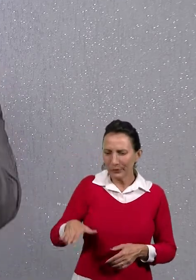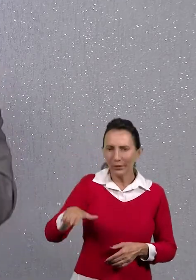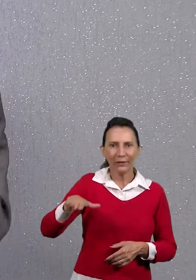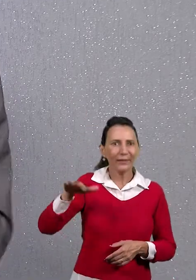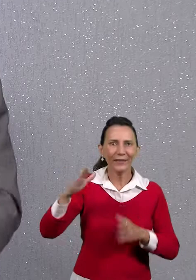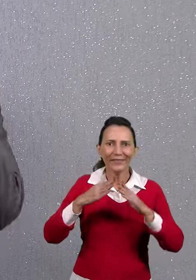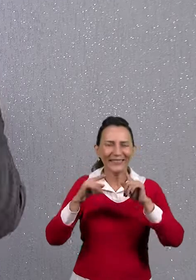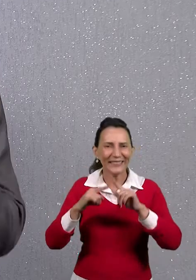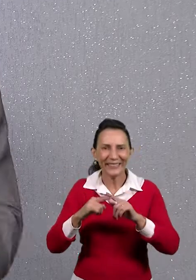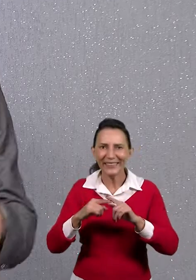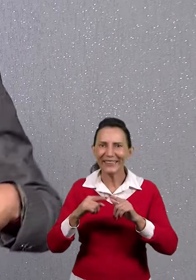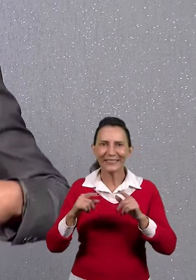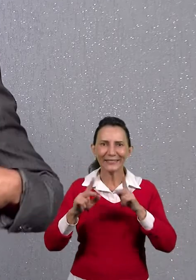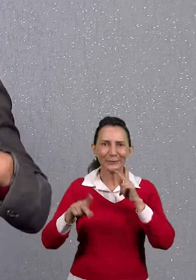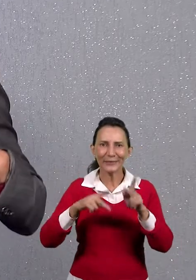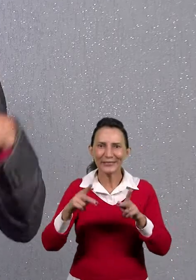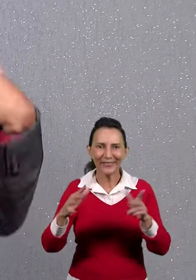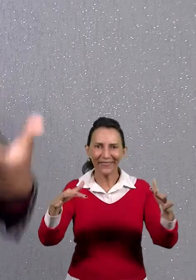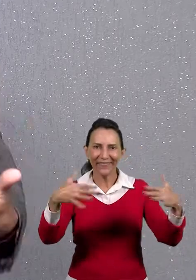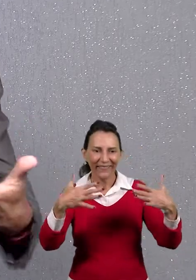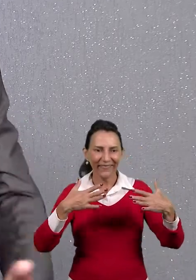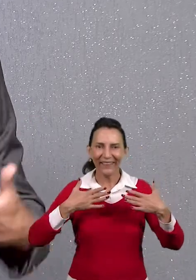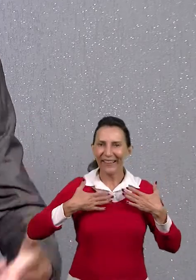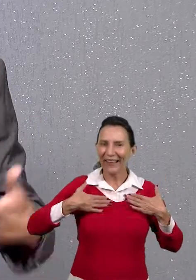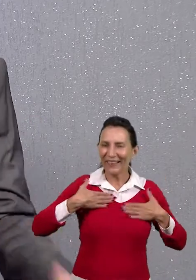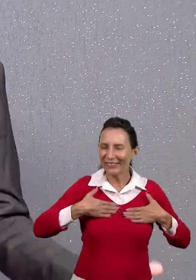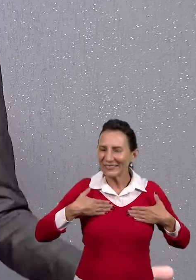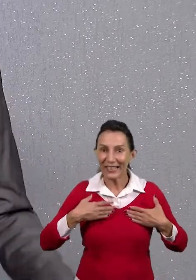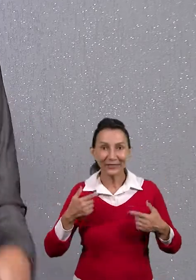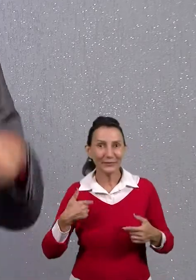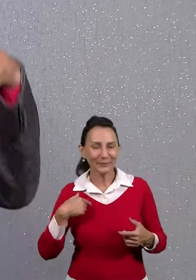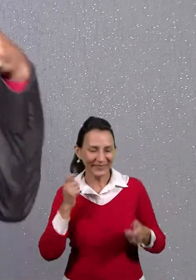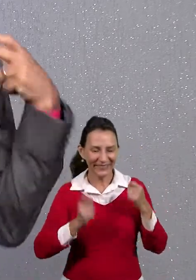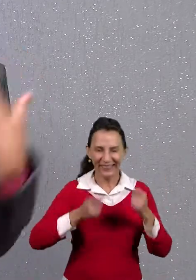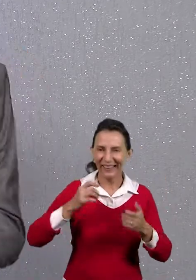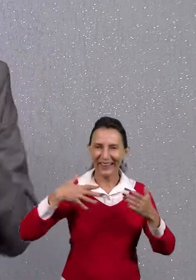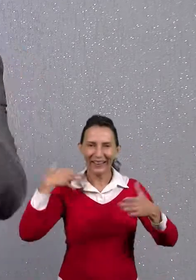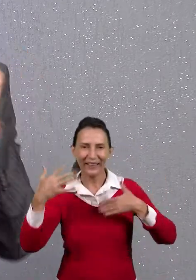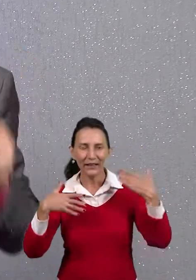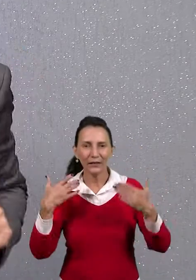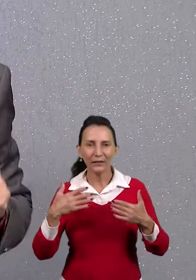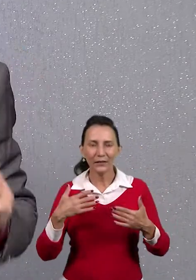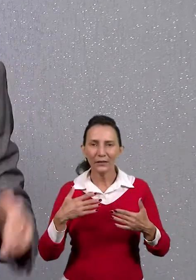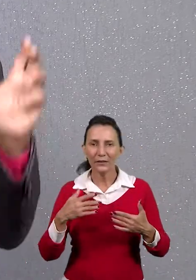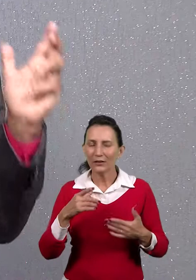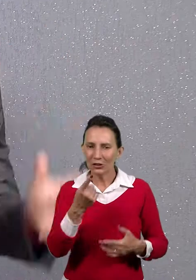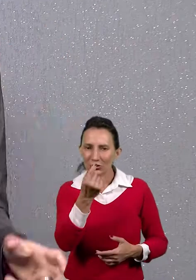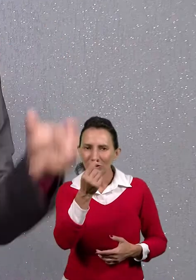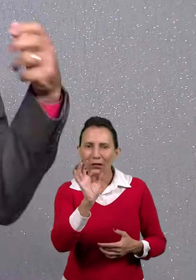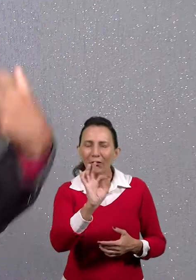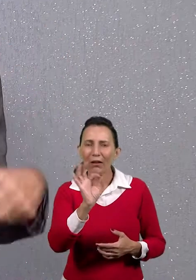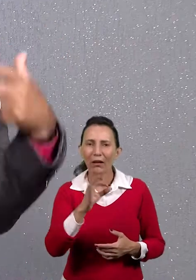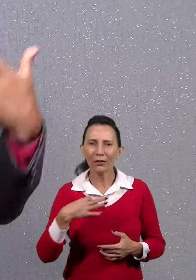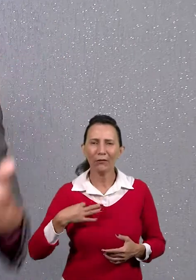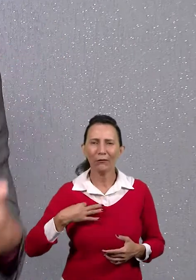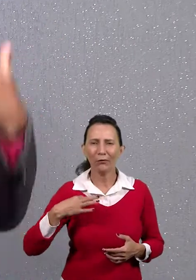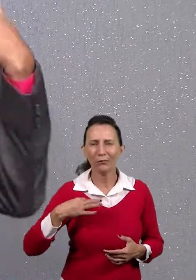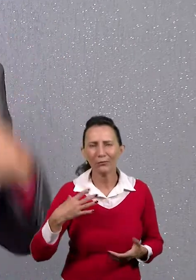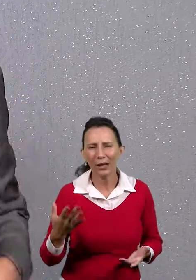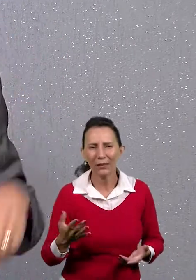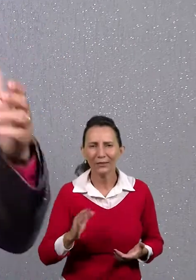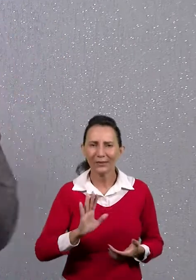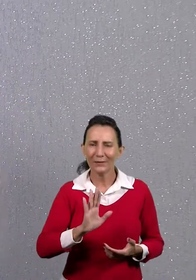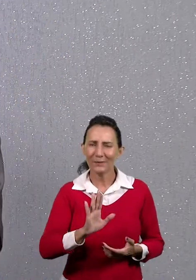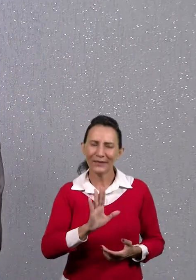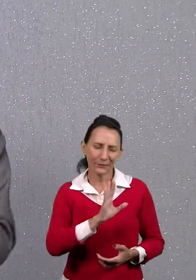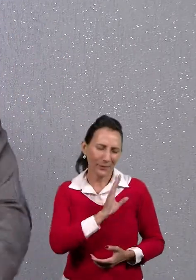mundo se alegrava, fazia por prazer, fazia com alegria. E não era por causa do dinheiro, era porque a alegria, o amor de Cristo em